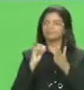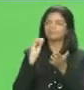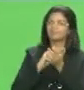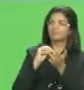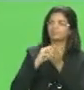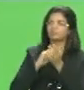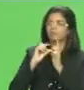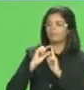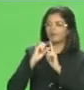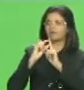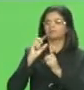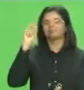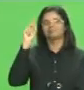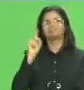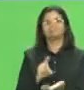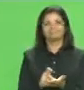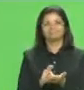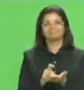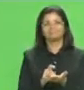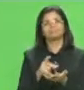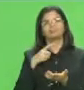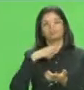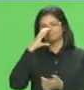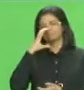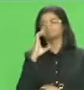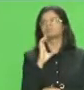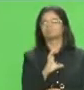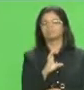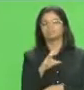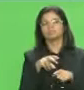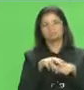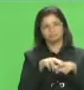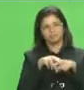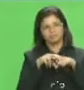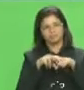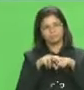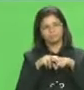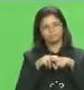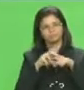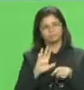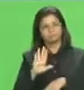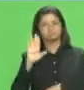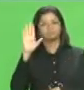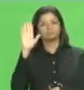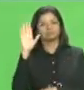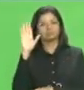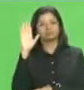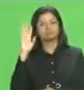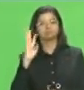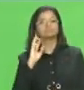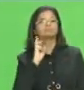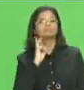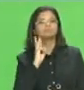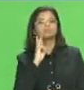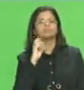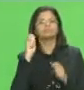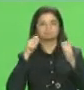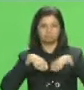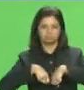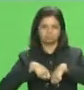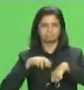menção feita desse modo é ofensiva e por isso o candidato de direito tem a resposta